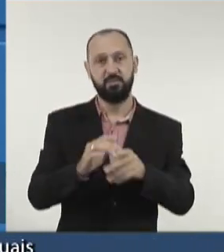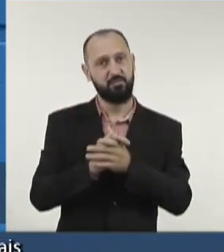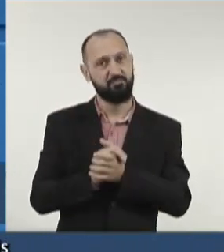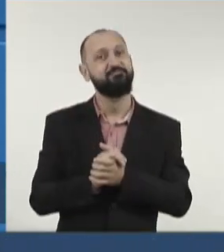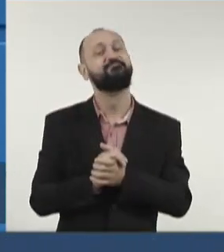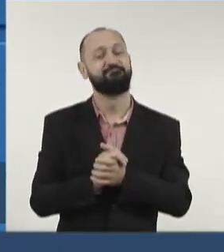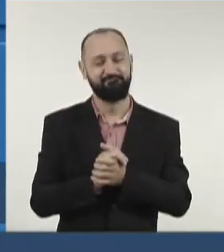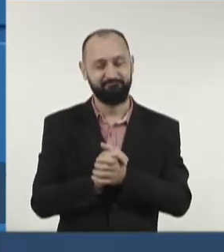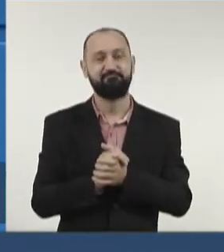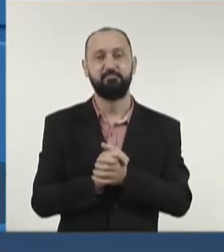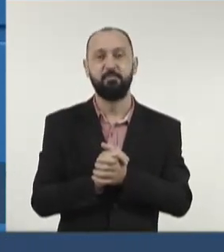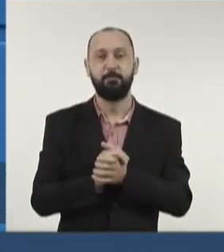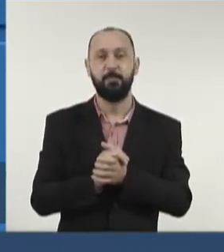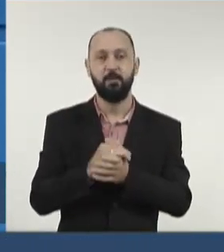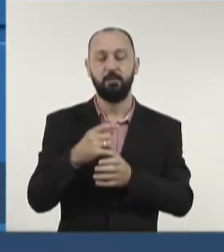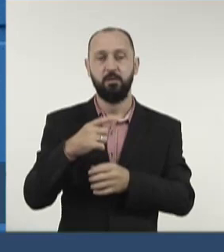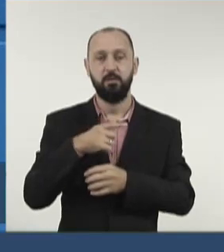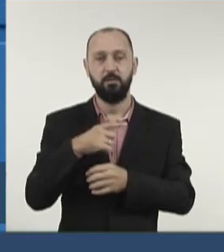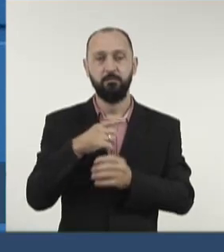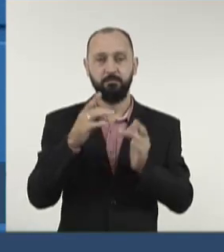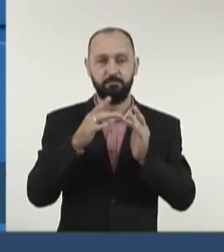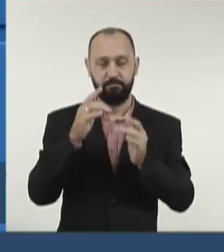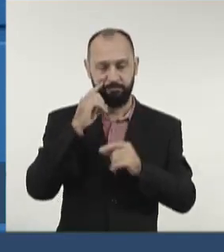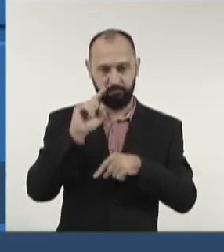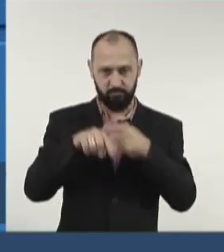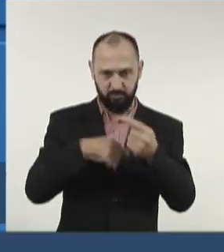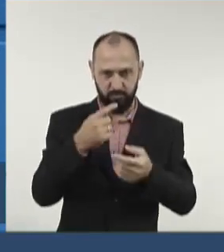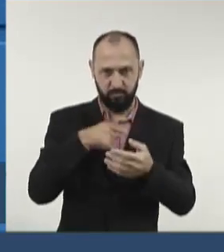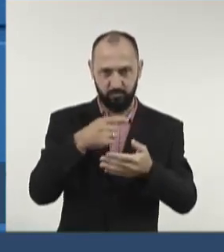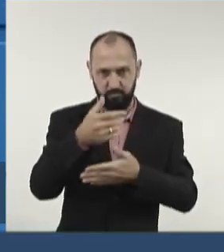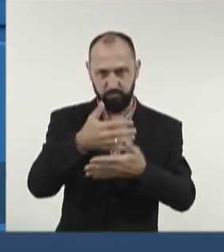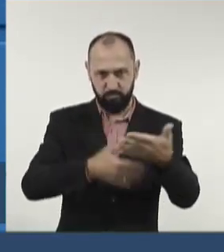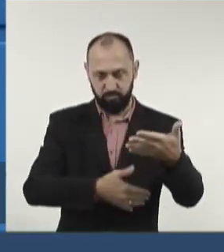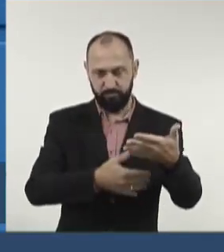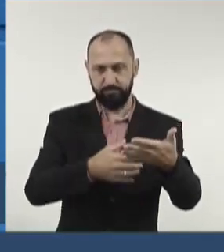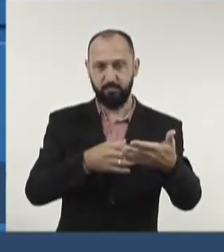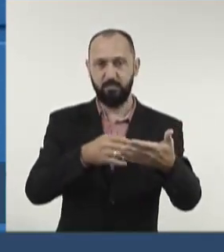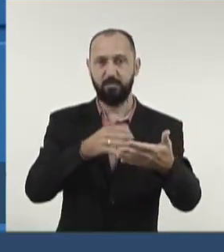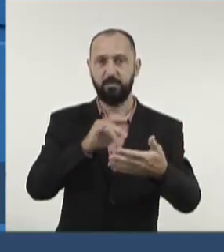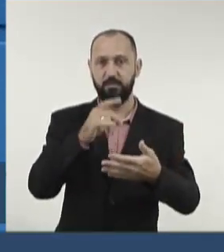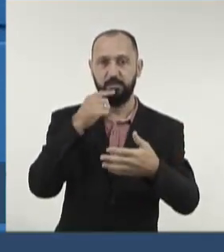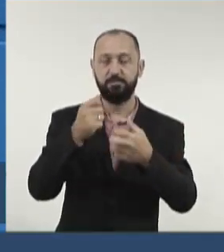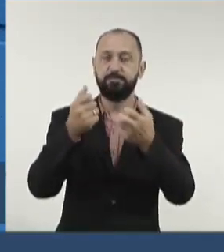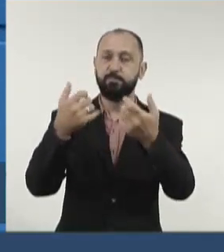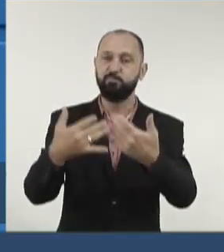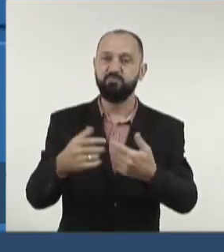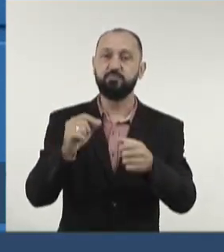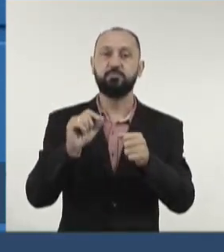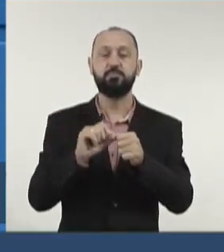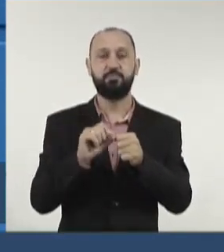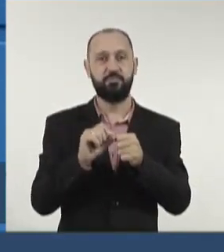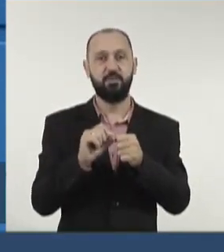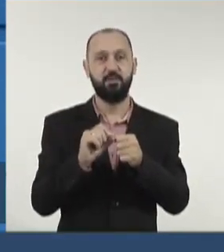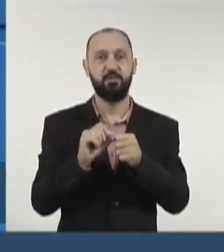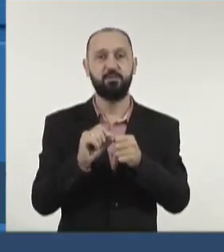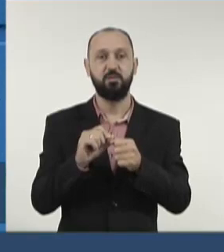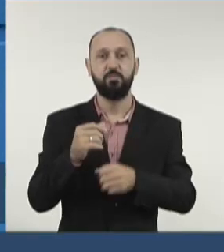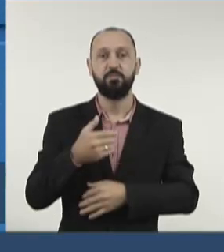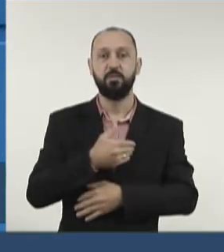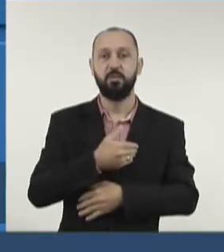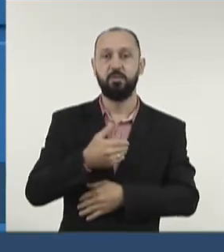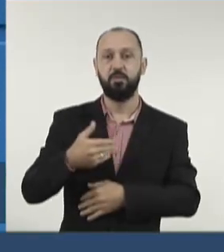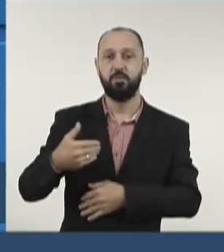né? Nós tivemos acesso depois aos balancetes, às explicações que foram dadas, que o